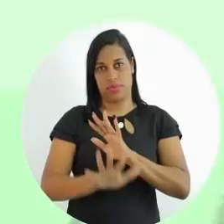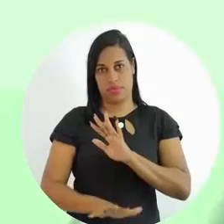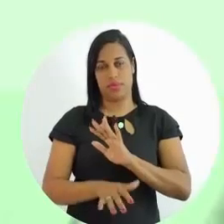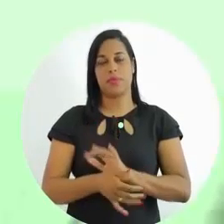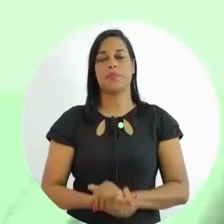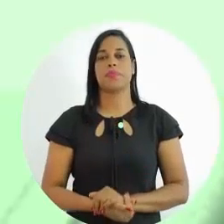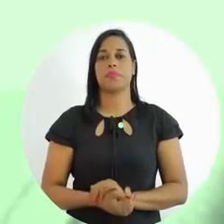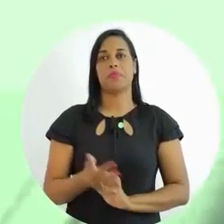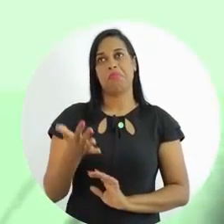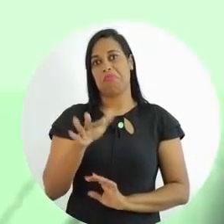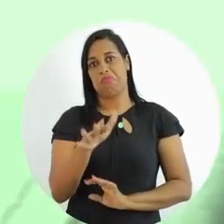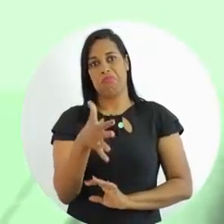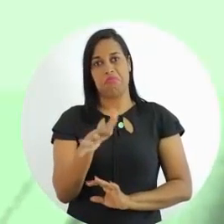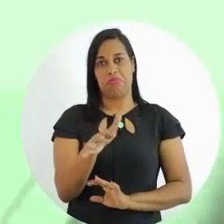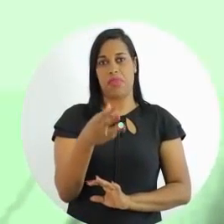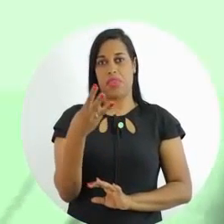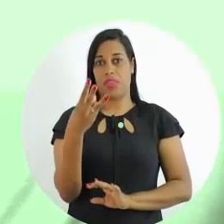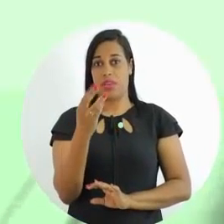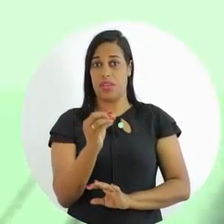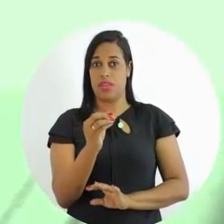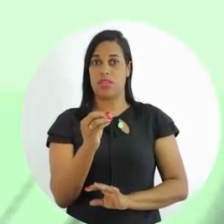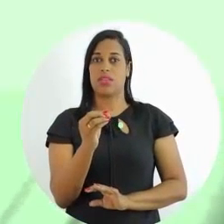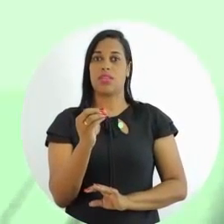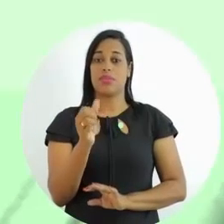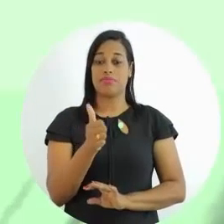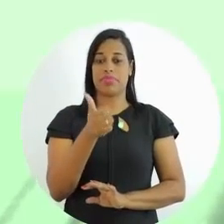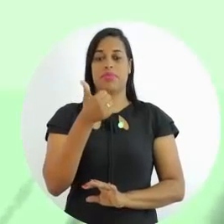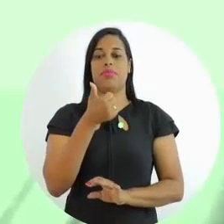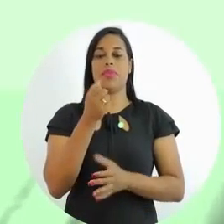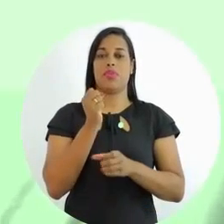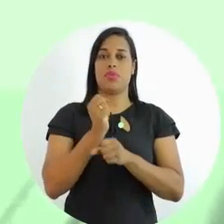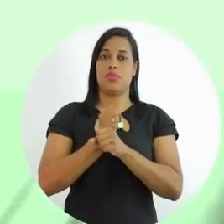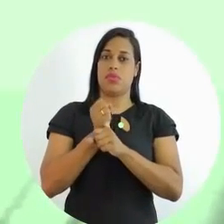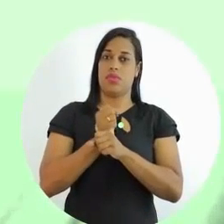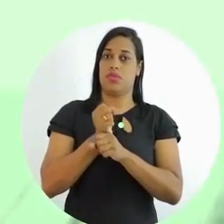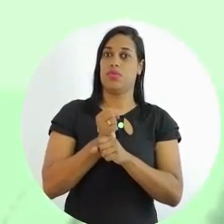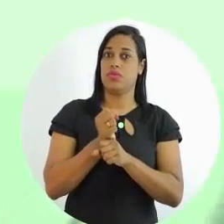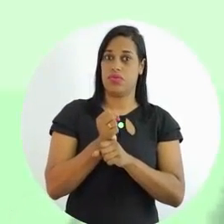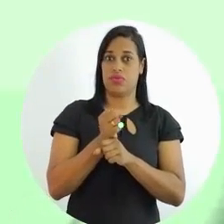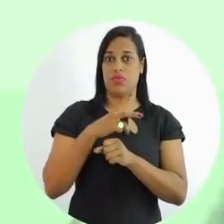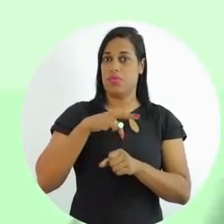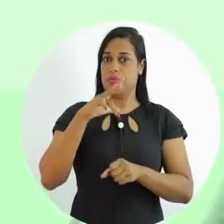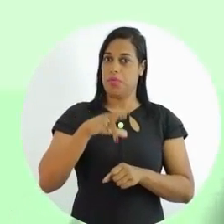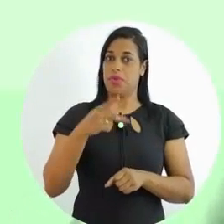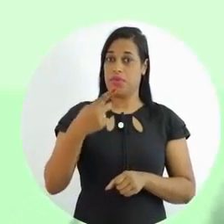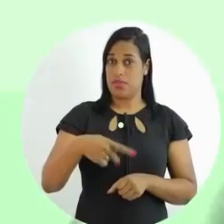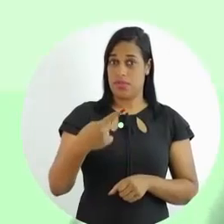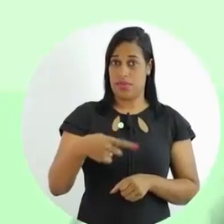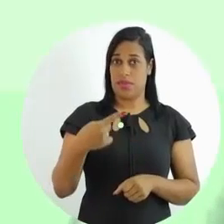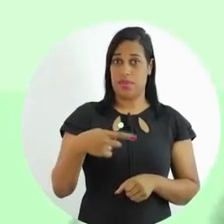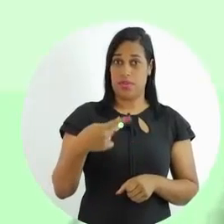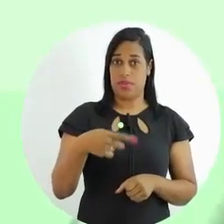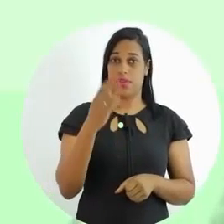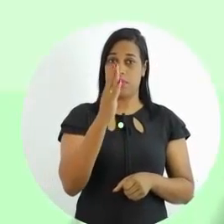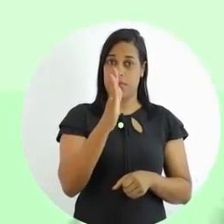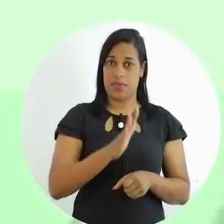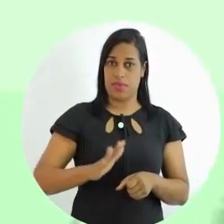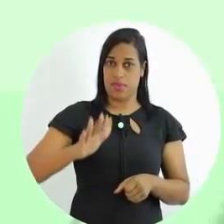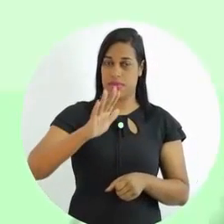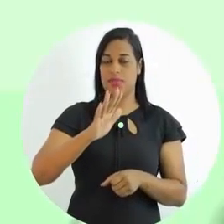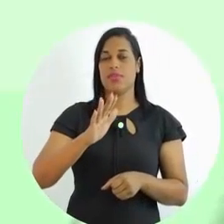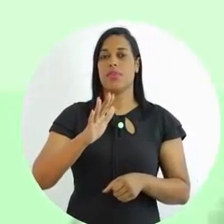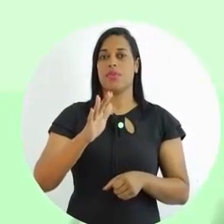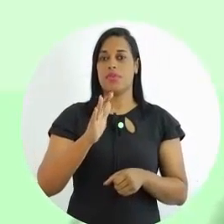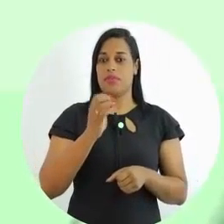Tá? Aproximadamente durante os 30 primeiros anos de ocupação dos portugueses aqui em